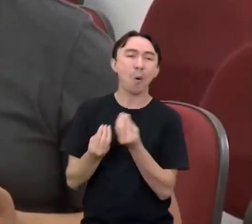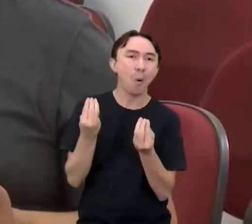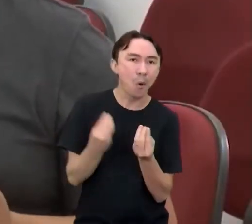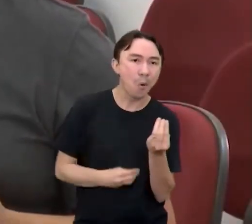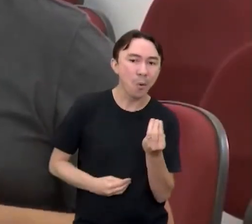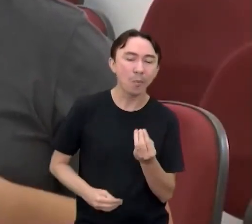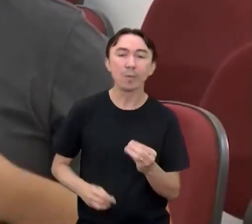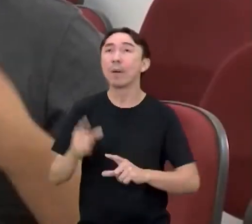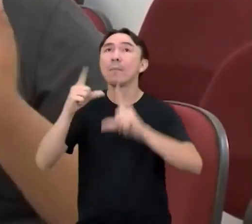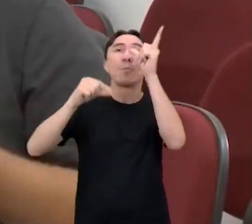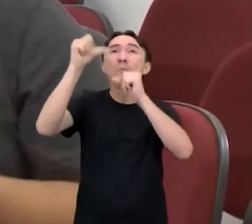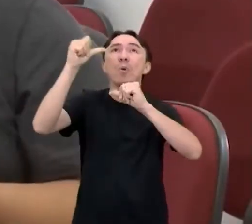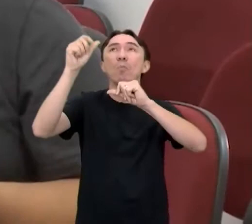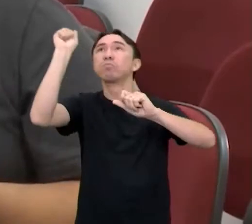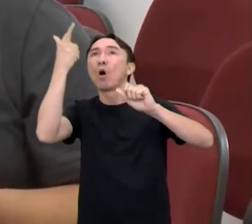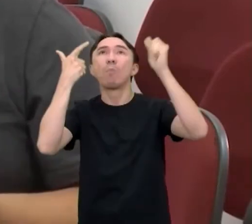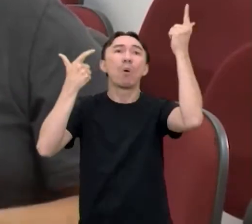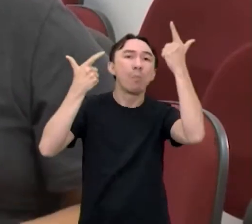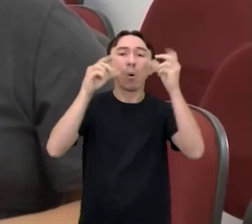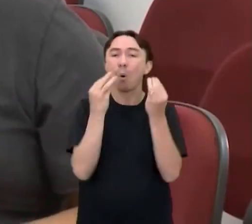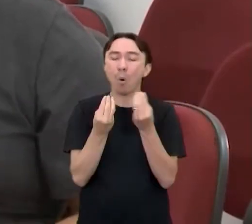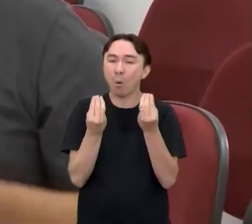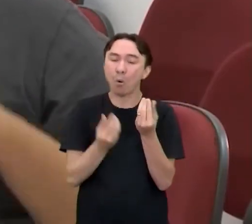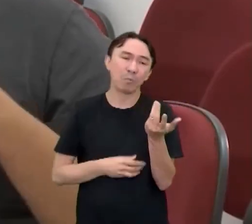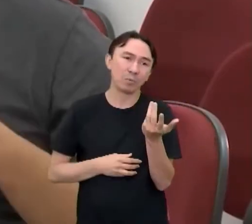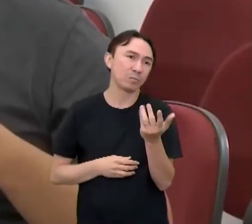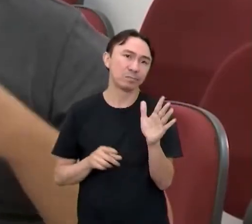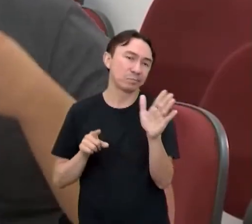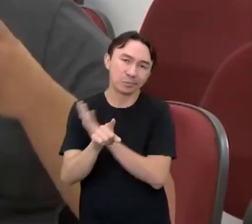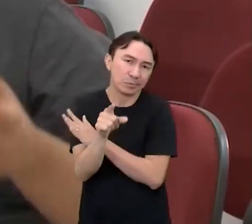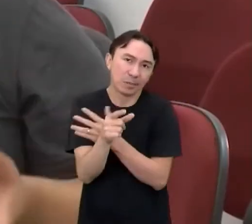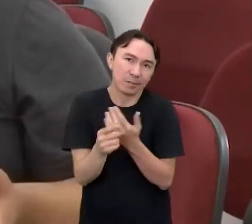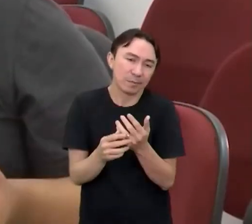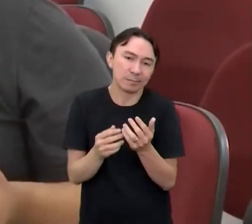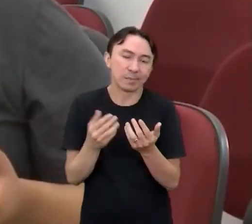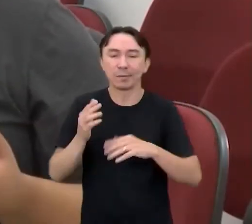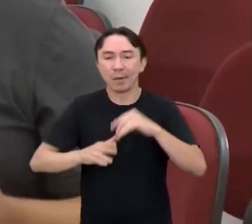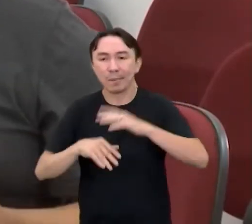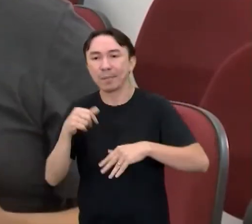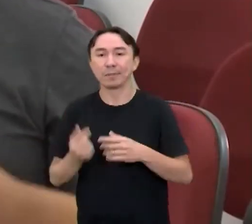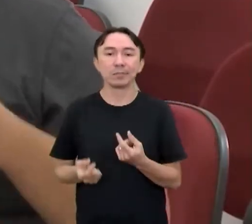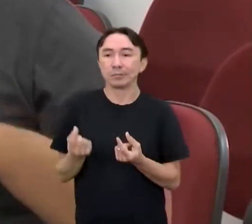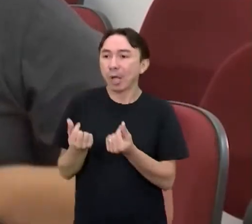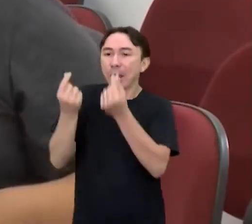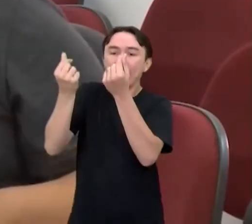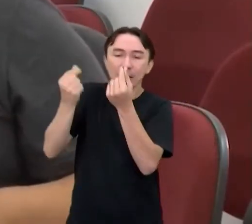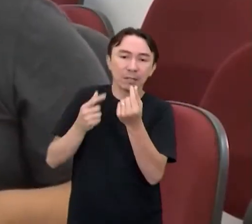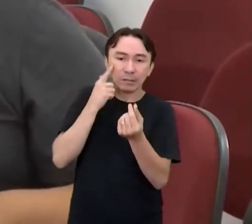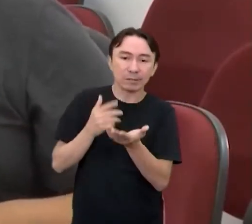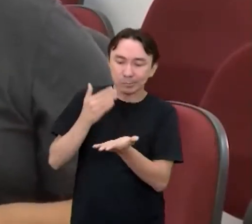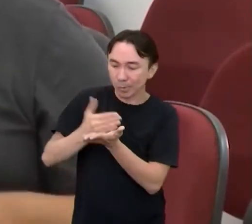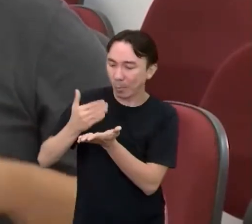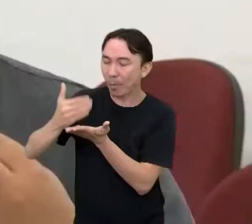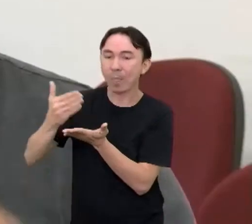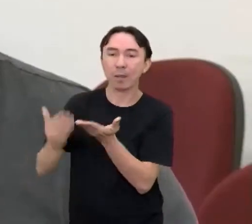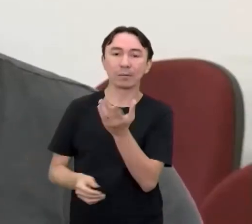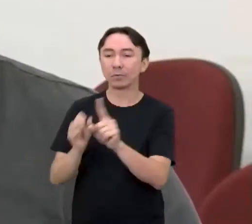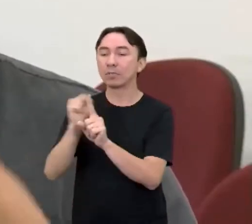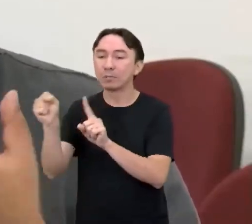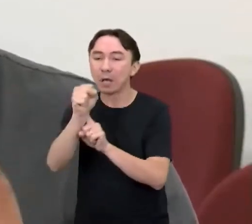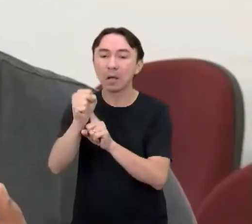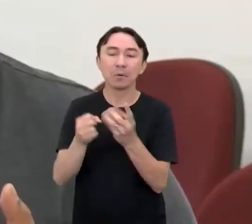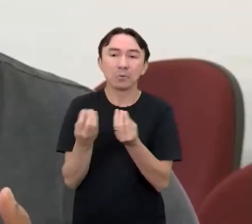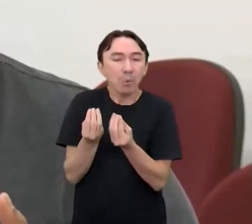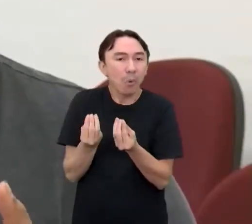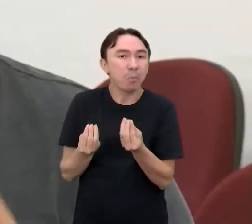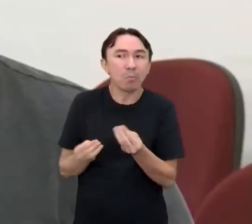perguntas muito práticas que vão ter interesses econômicos, por exemplo, como a distribuição de renda em algum lugar e como isso afeta a sociedade. Então